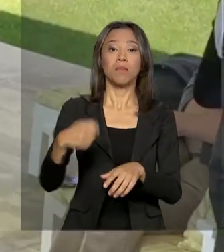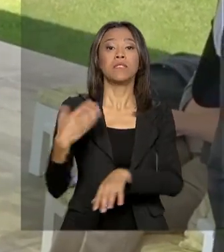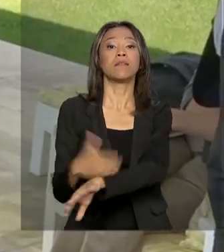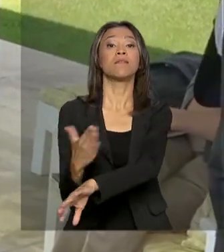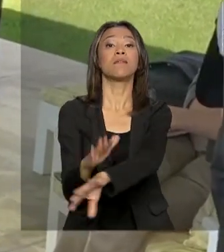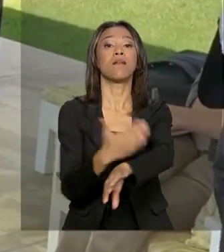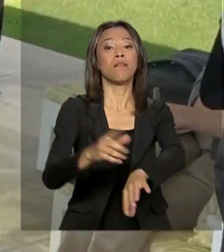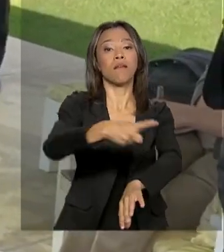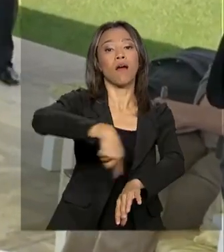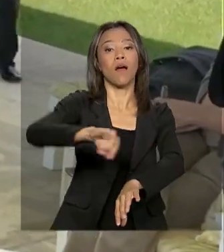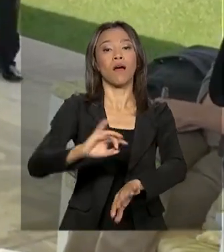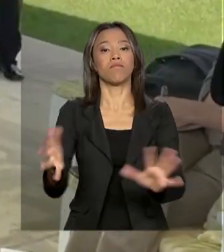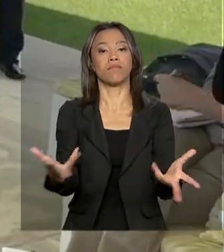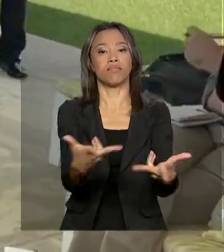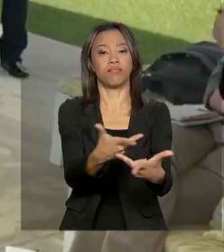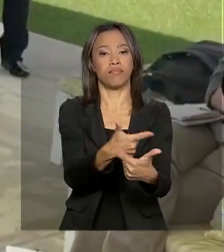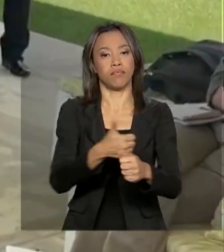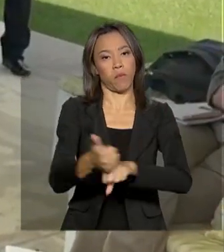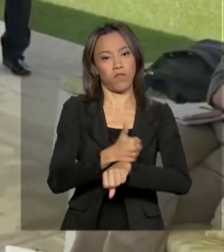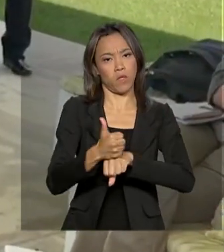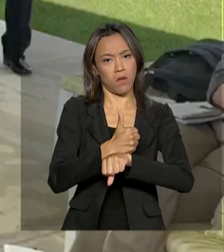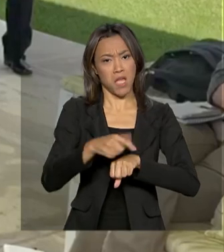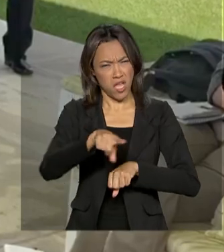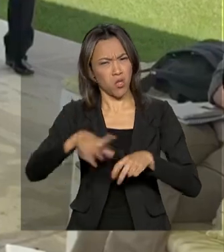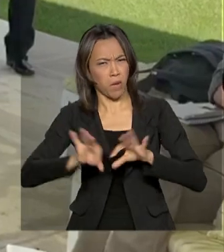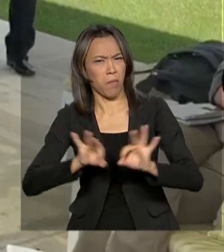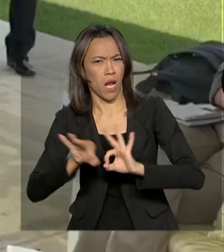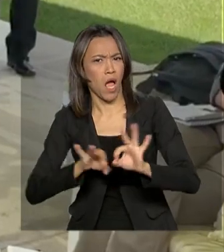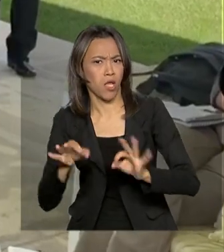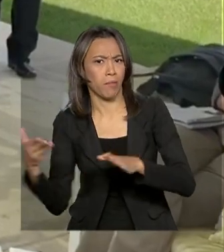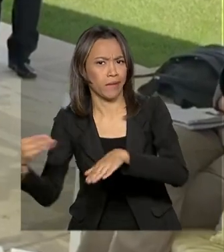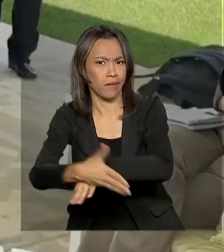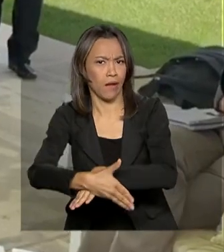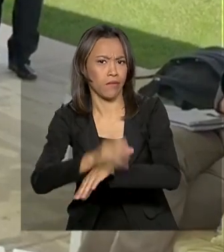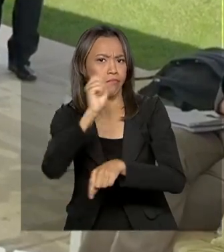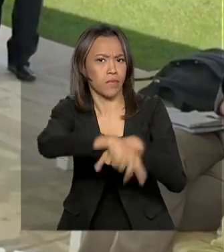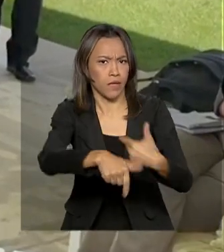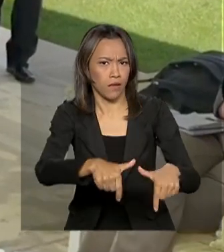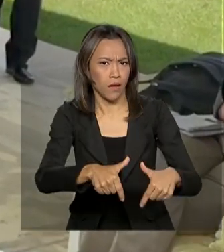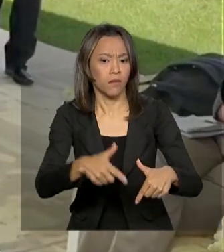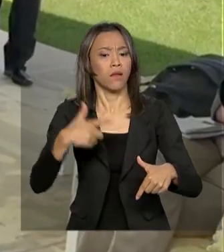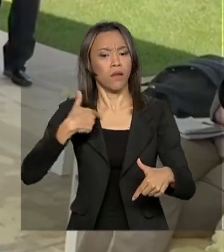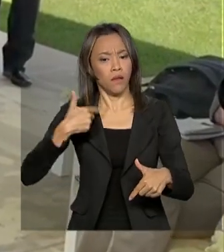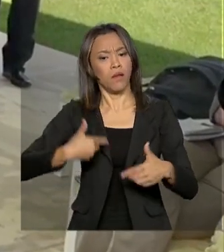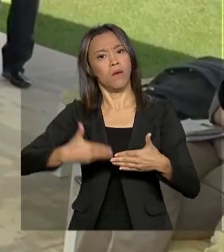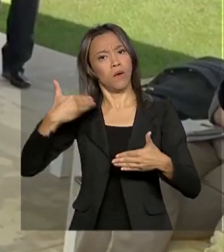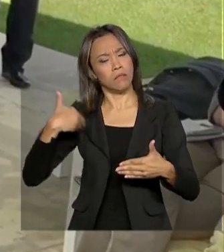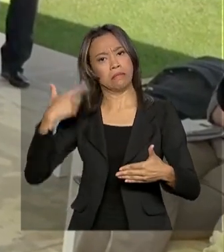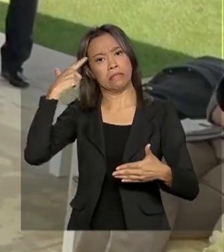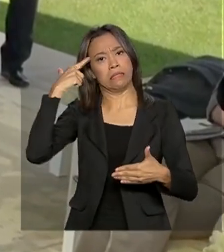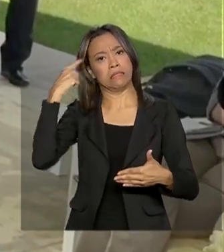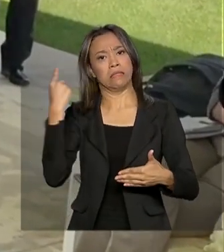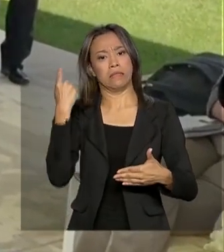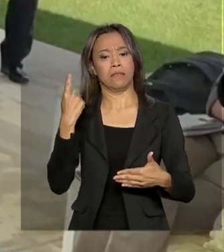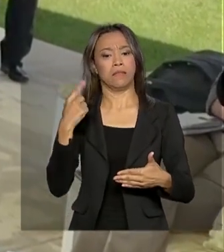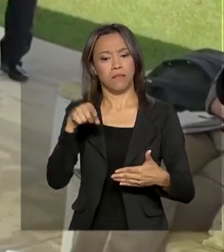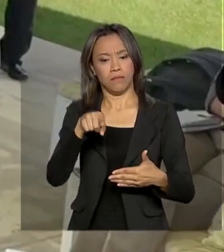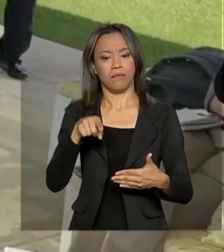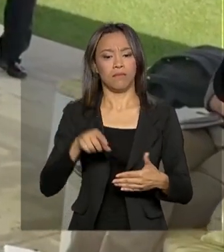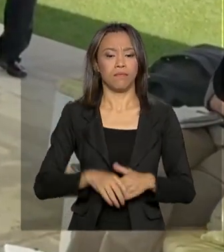um. Estão preparados para entrar no mercado de trabalho? Eu vivi muito isso. O cara vai pedir emprego para você. Muitas vezes você fala,